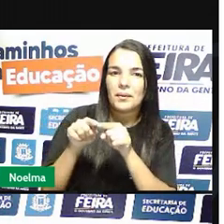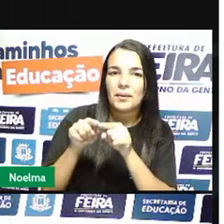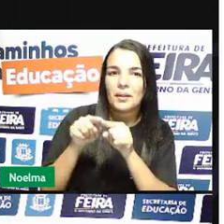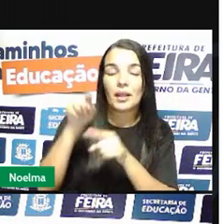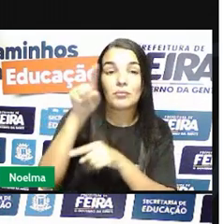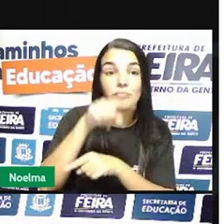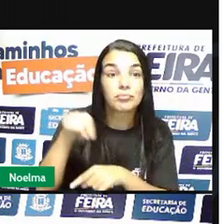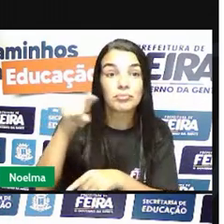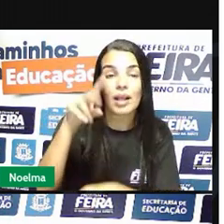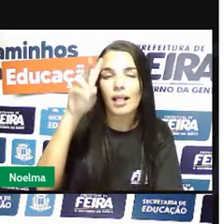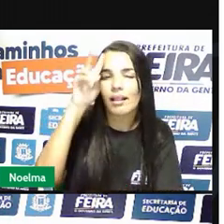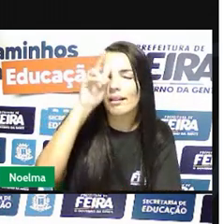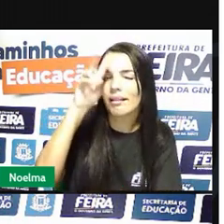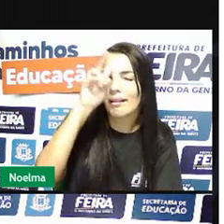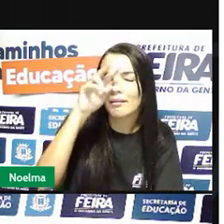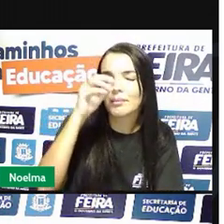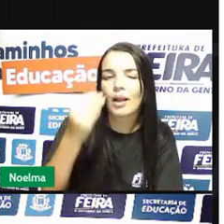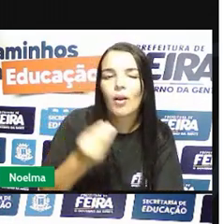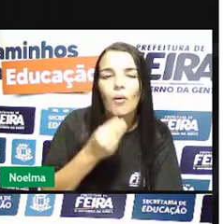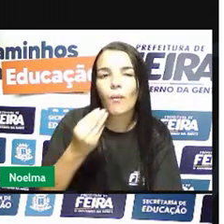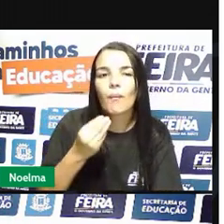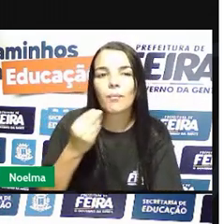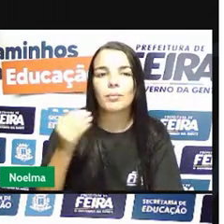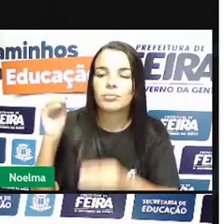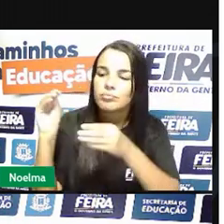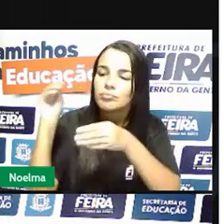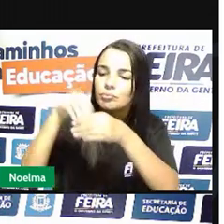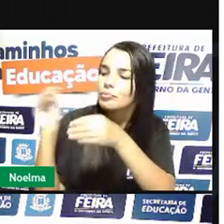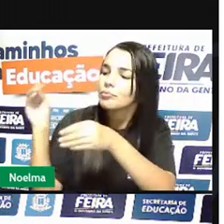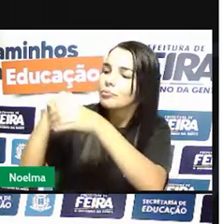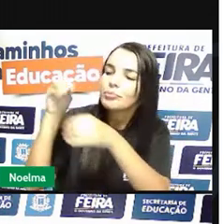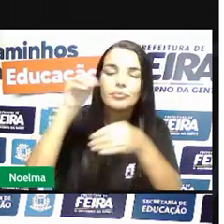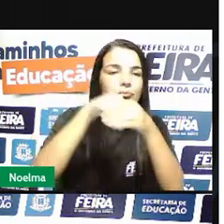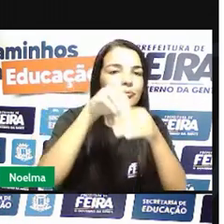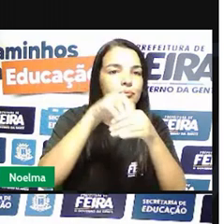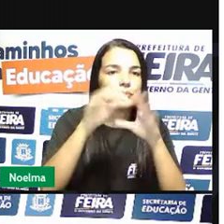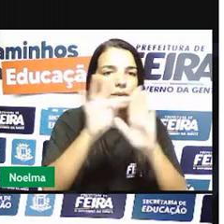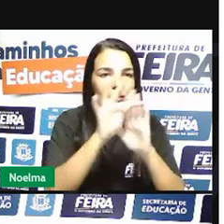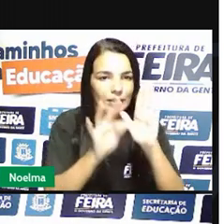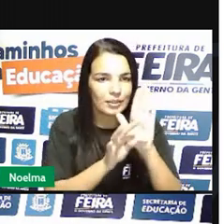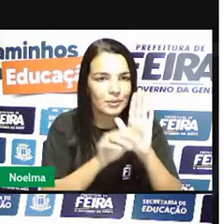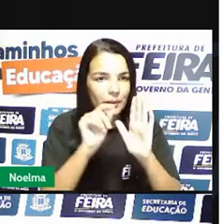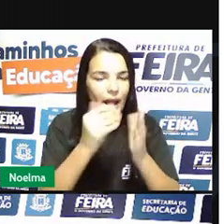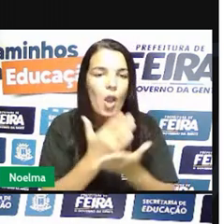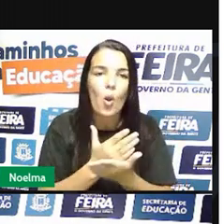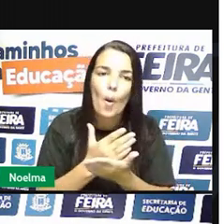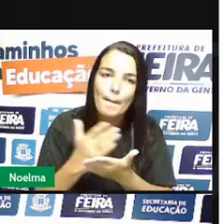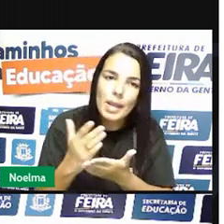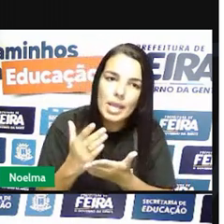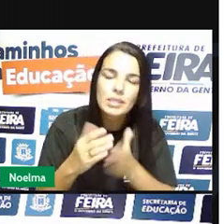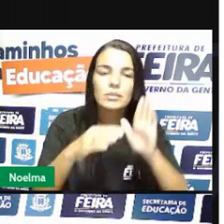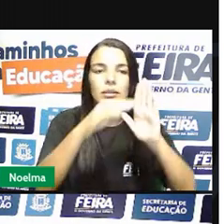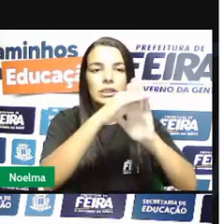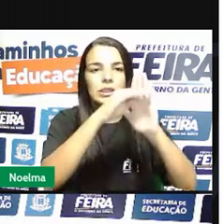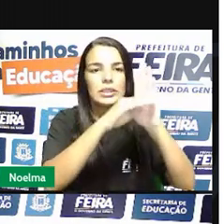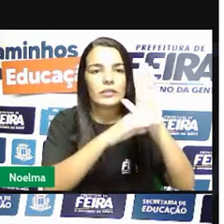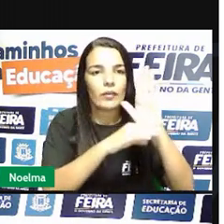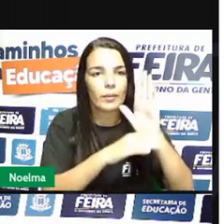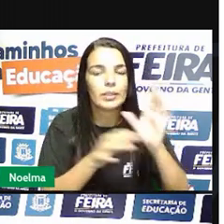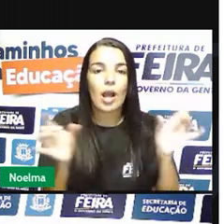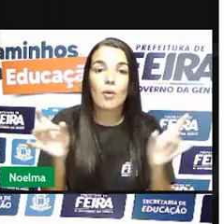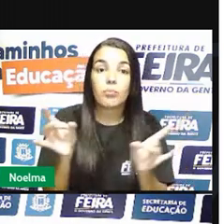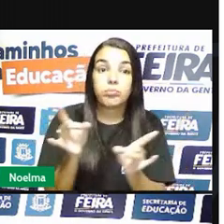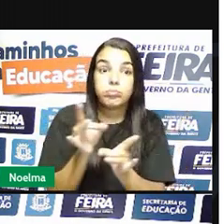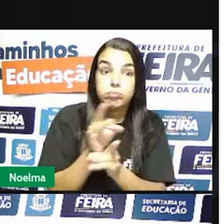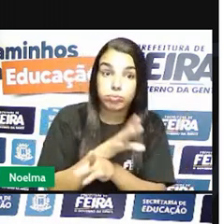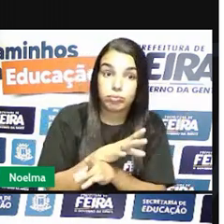gente lembrar de algumas coisas que devem ser colocadas no texto, que é a introdução, o desenvolvimento e